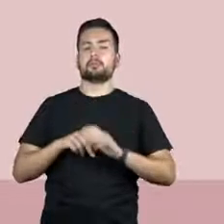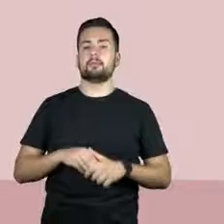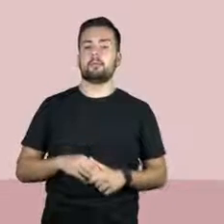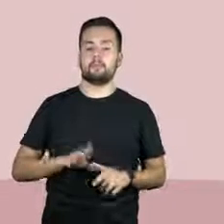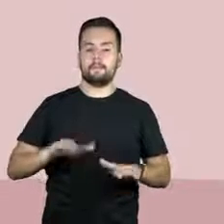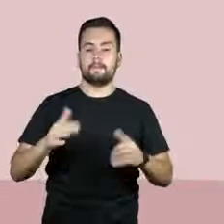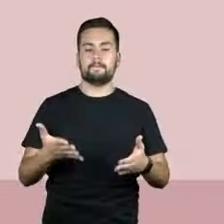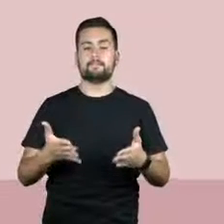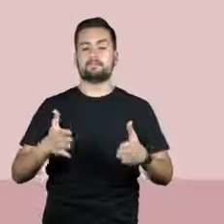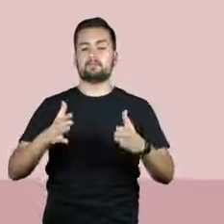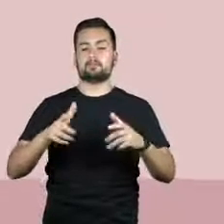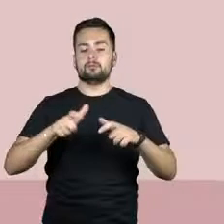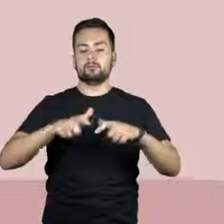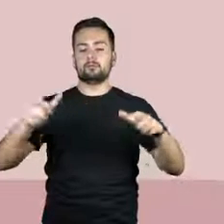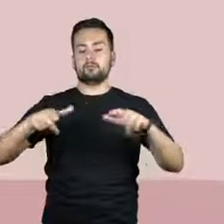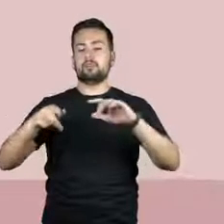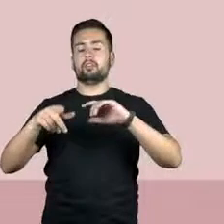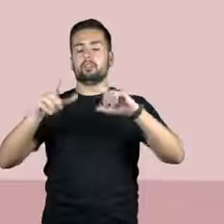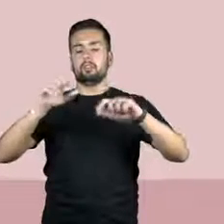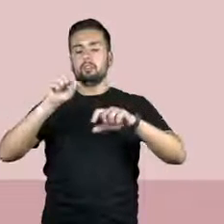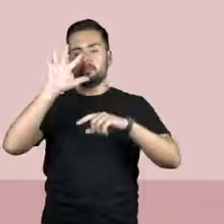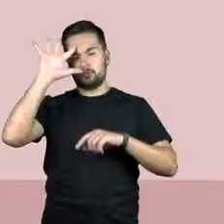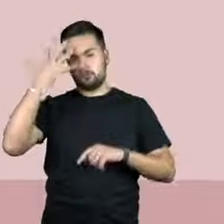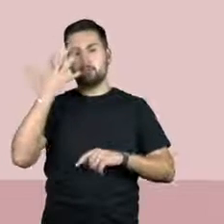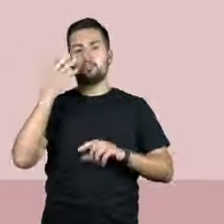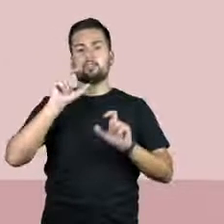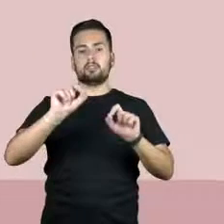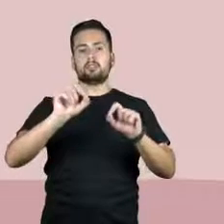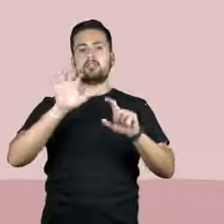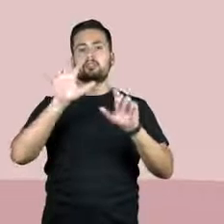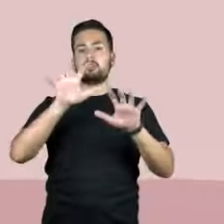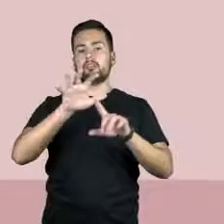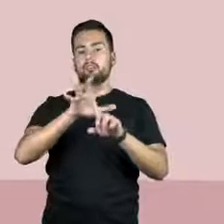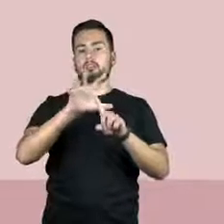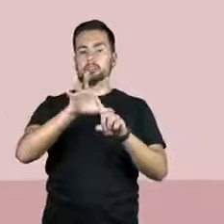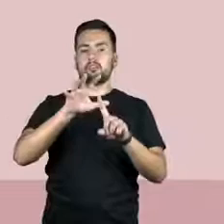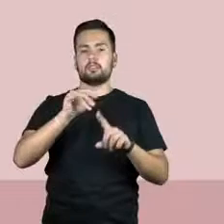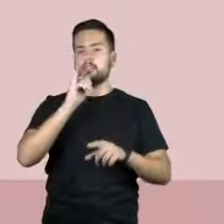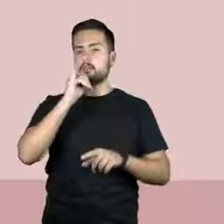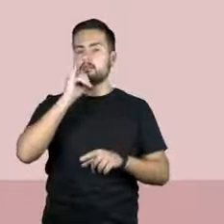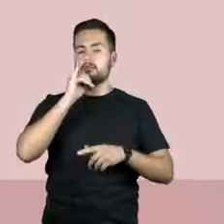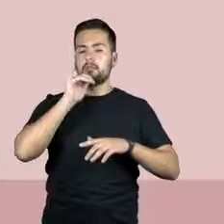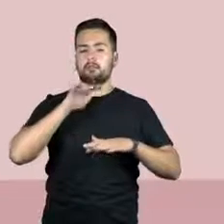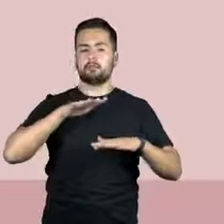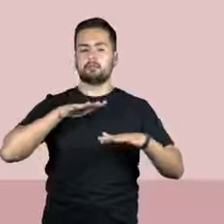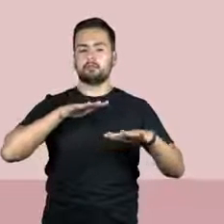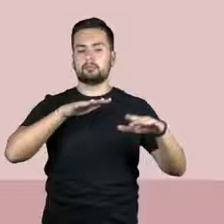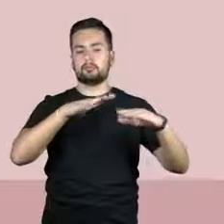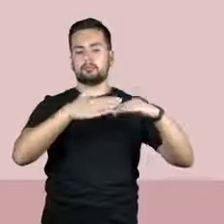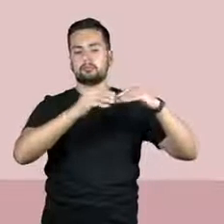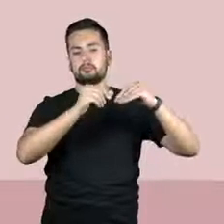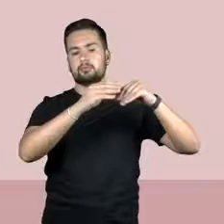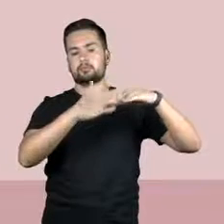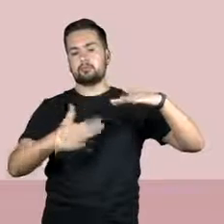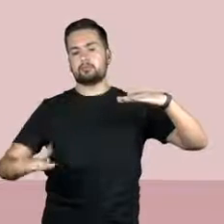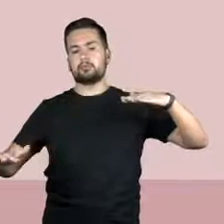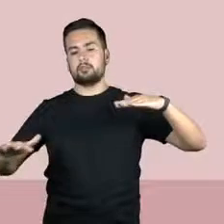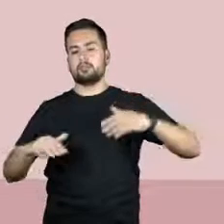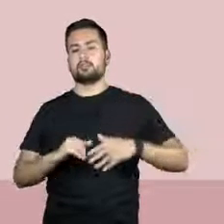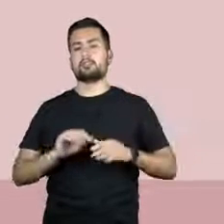superdimensionar soluções que tendem a conter, por exemplo, um maciço em deslizamento. Tá? E por isso